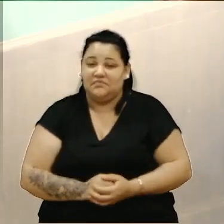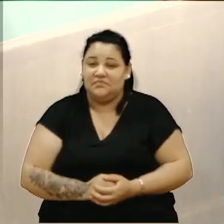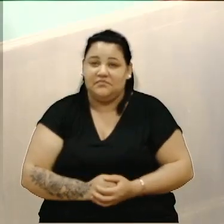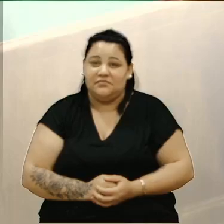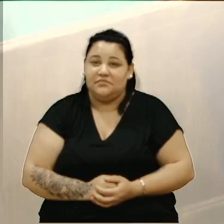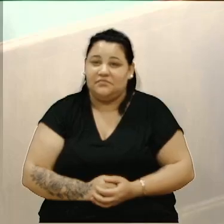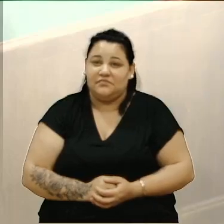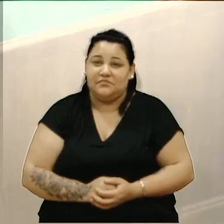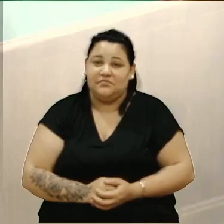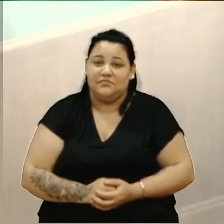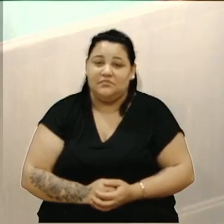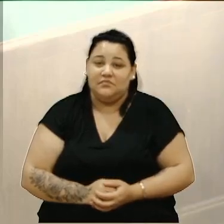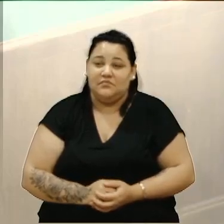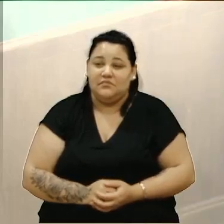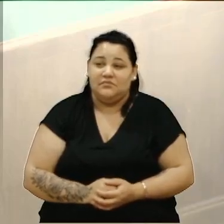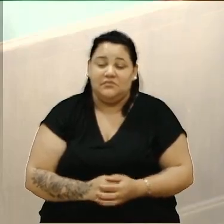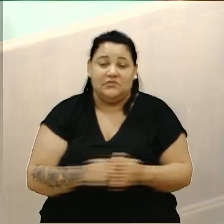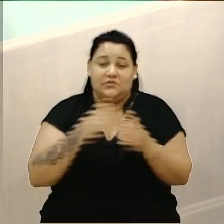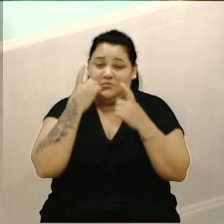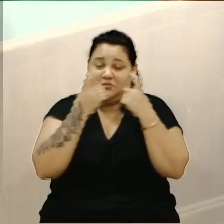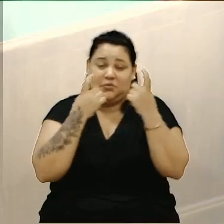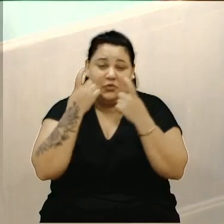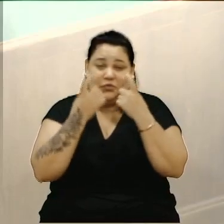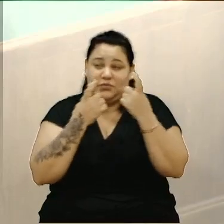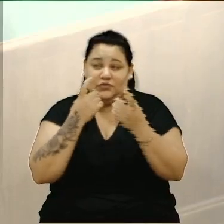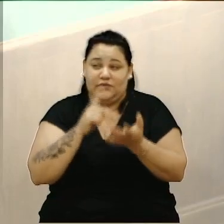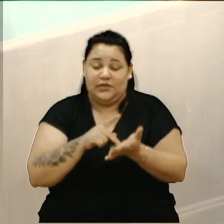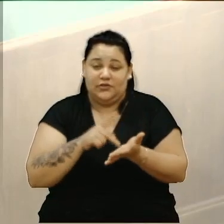Não se preocupe, porque eu não me preocupo com isso.